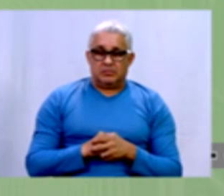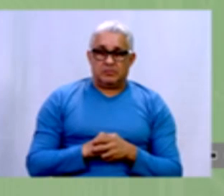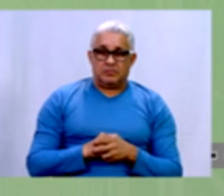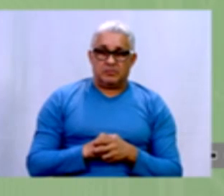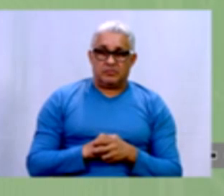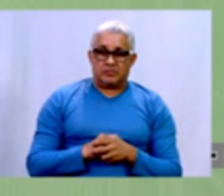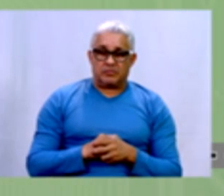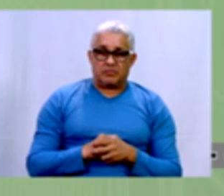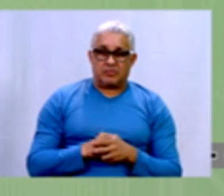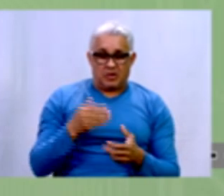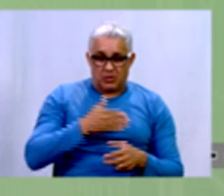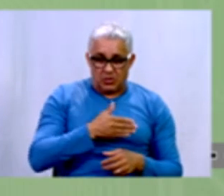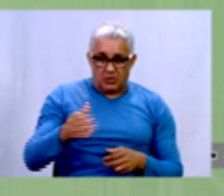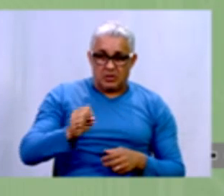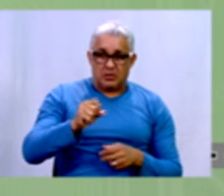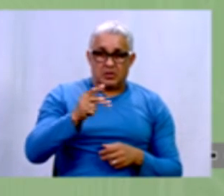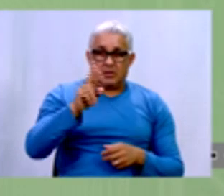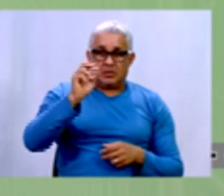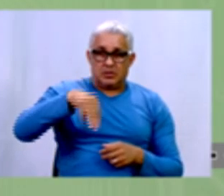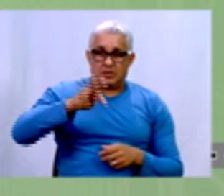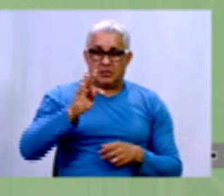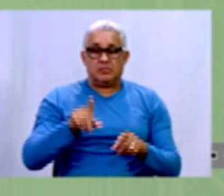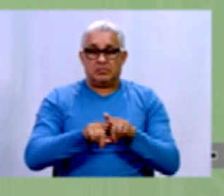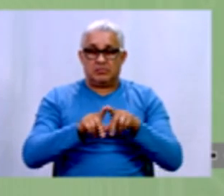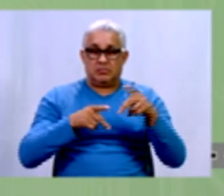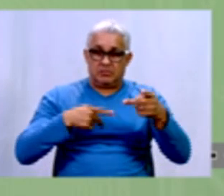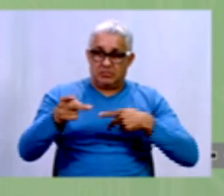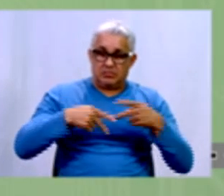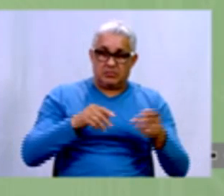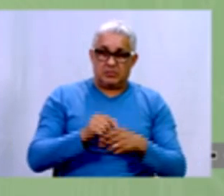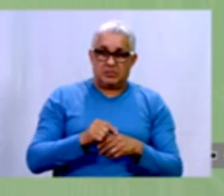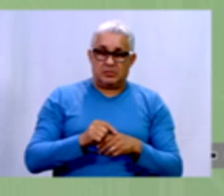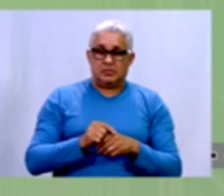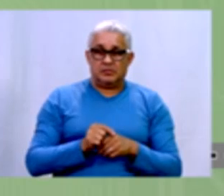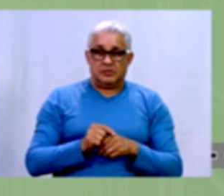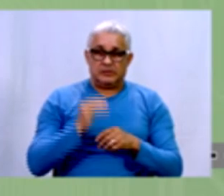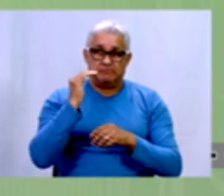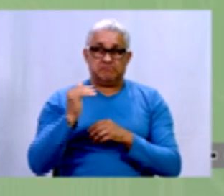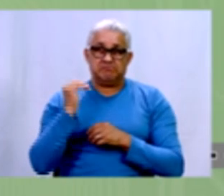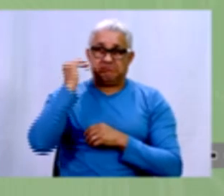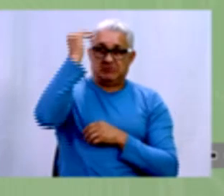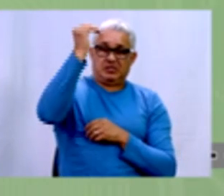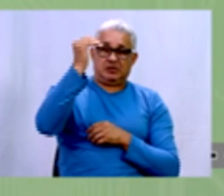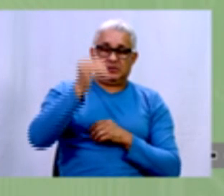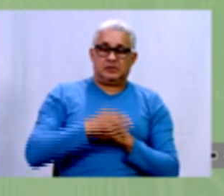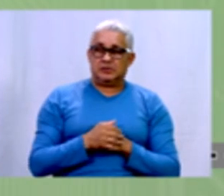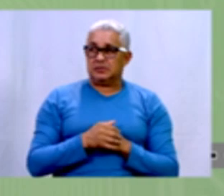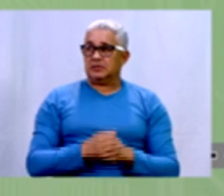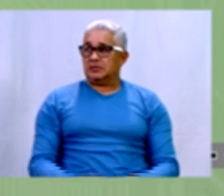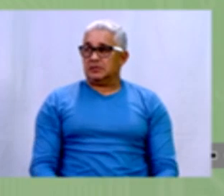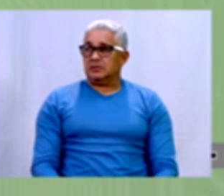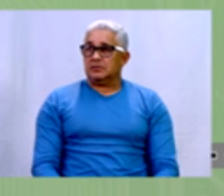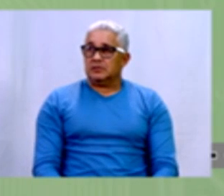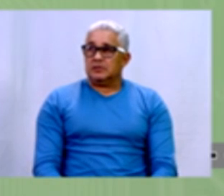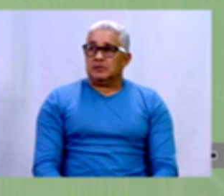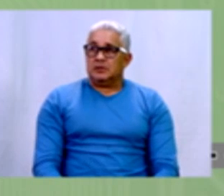produzidas durante o sprint. E também o planejamento de alto nível também é considerado.